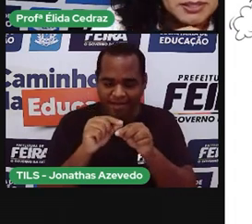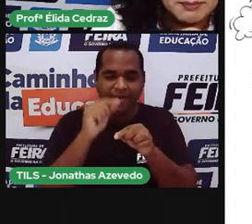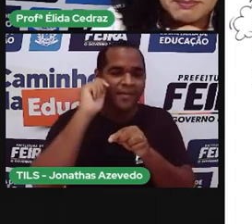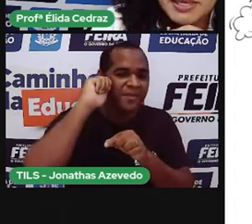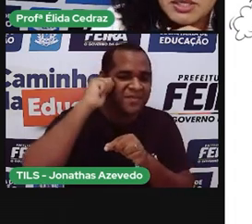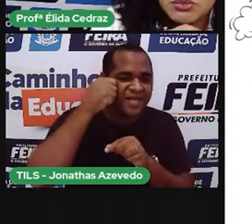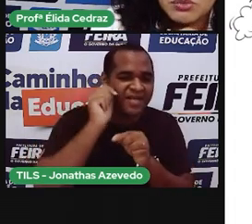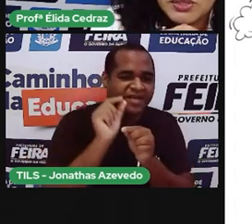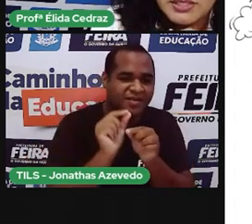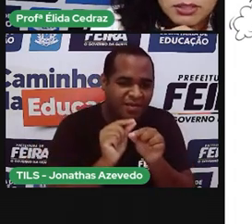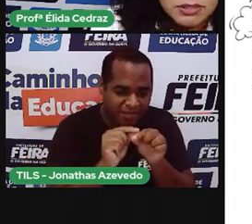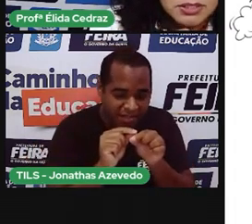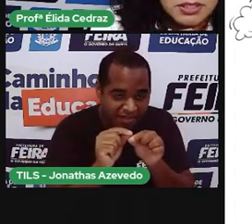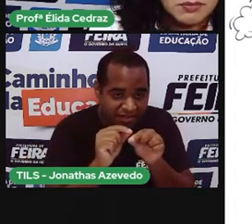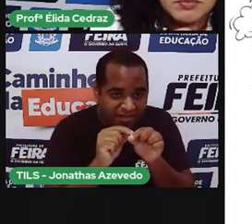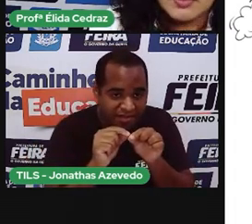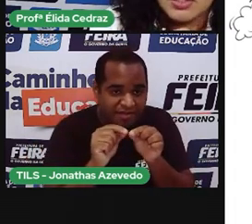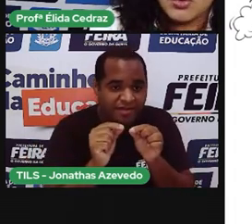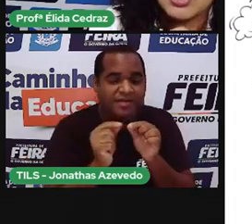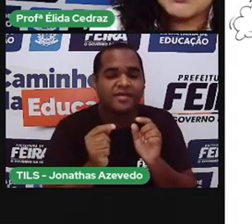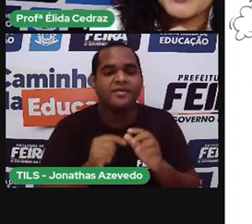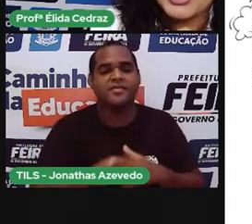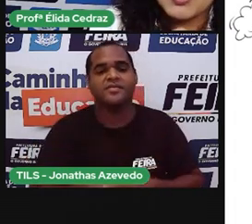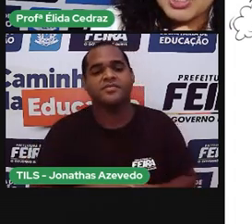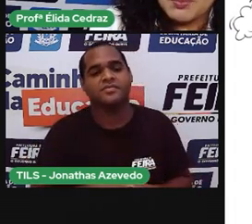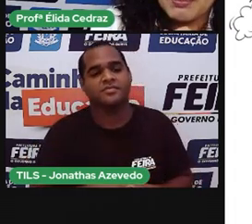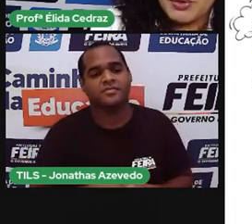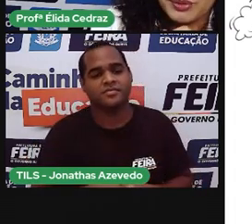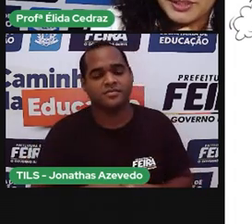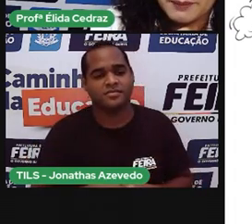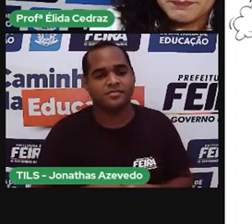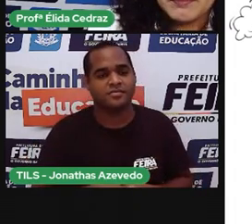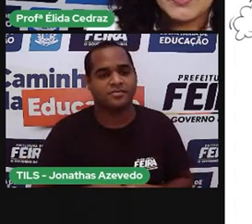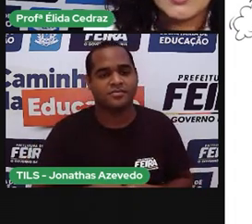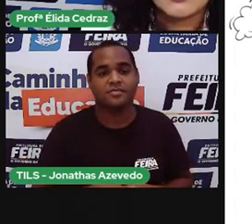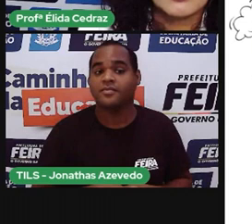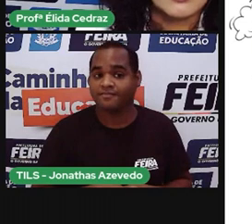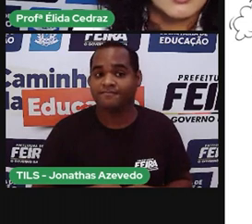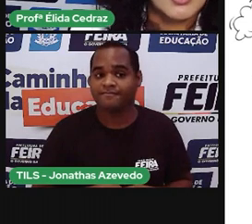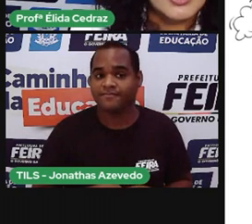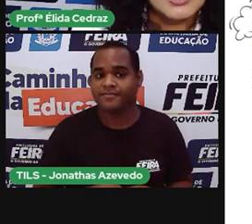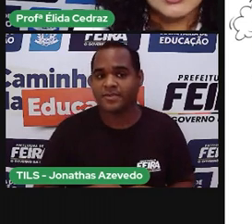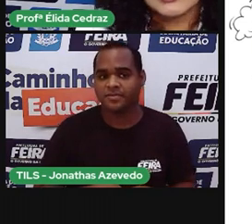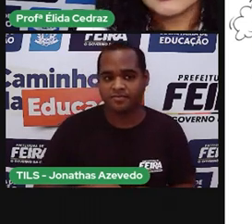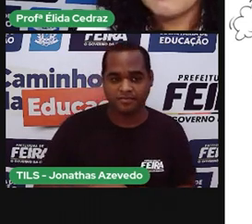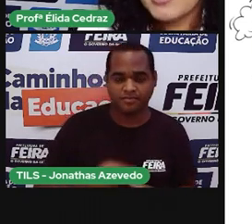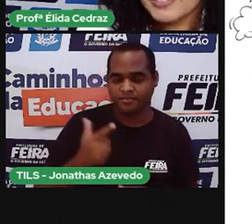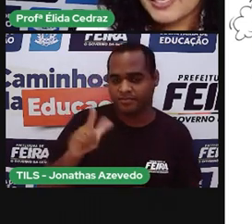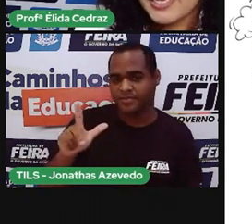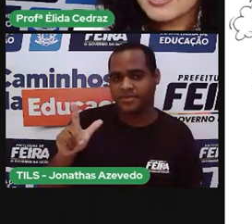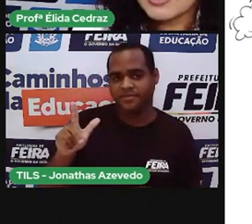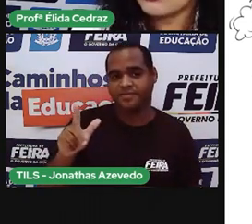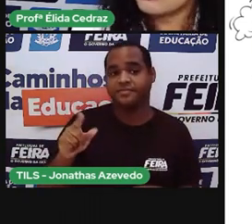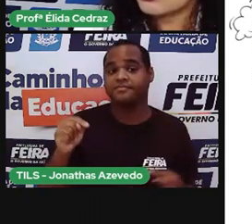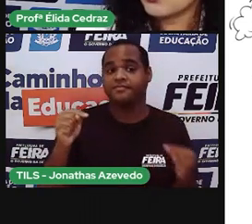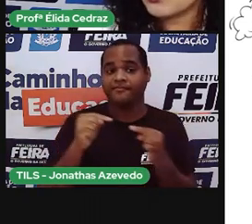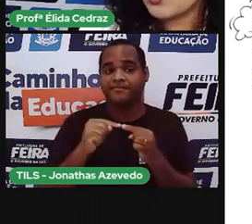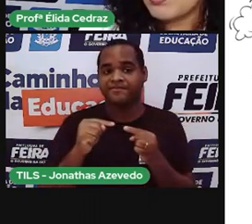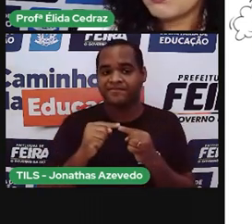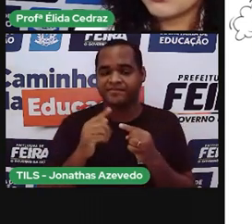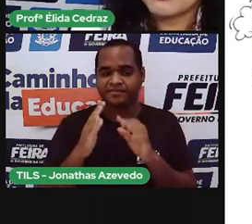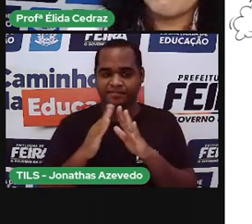manchinha preta bem no lugarzinho assim, onde o feijãozinho brota. E aí, na minha casa,